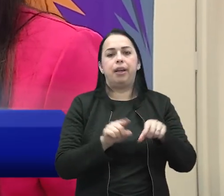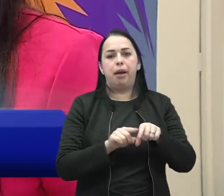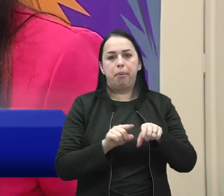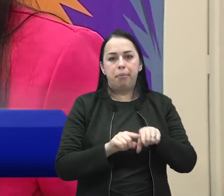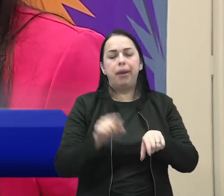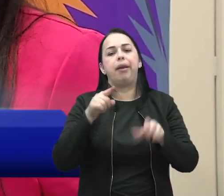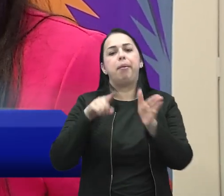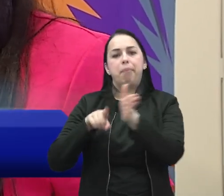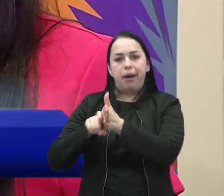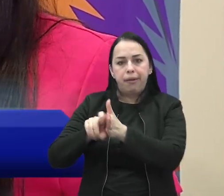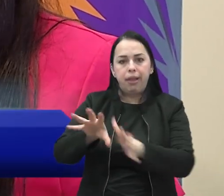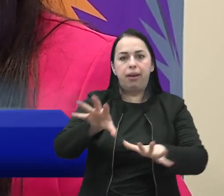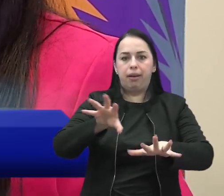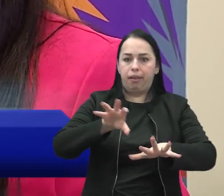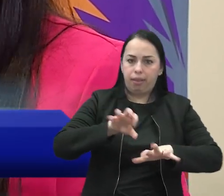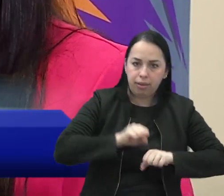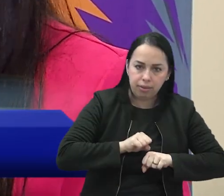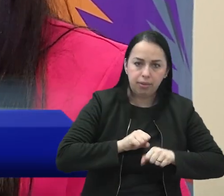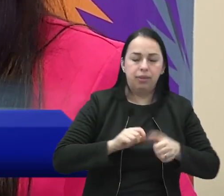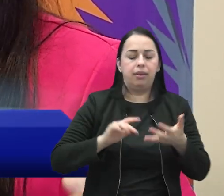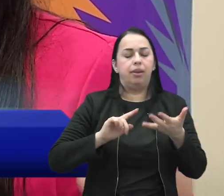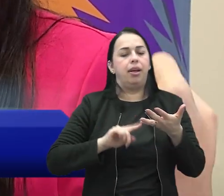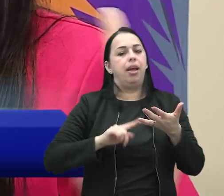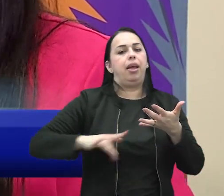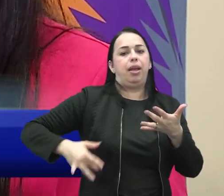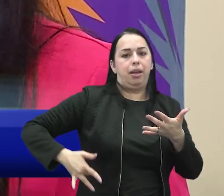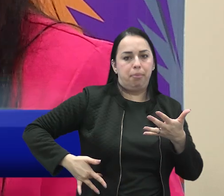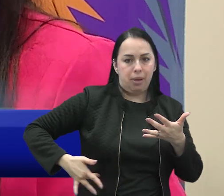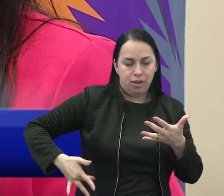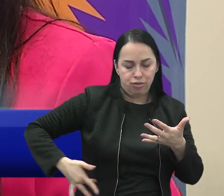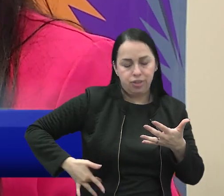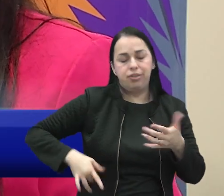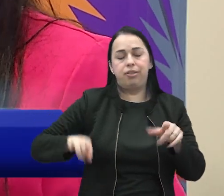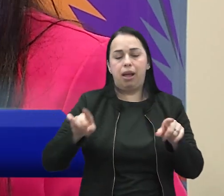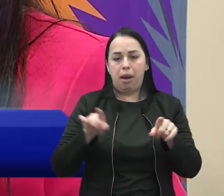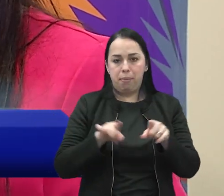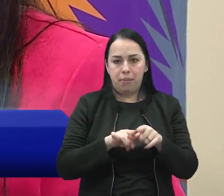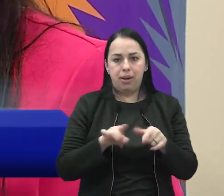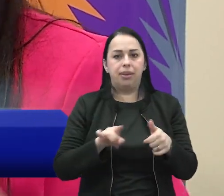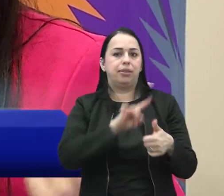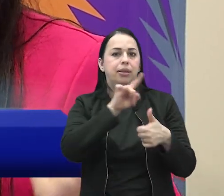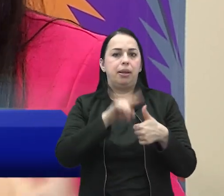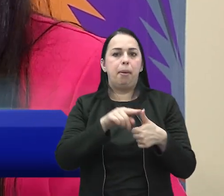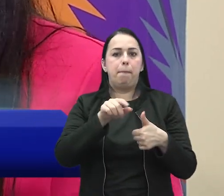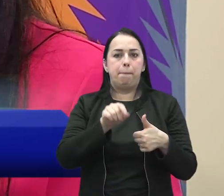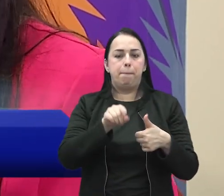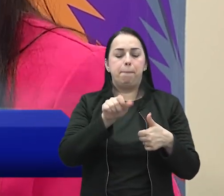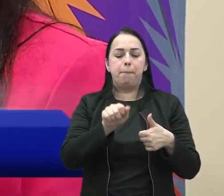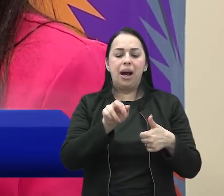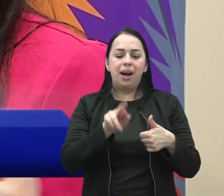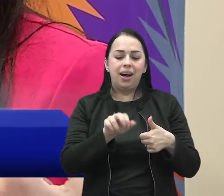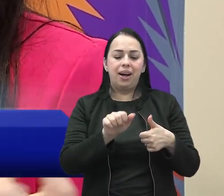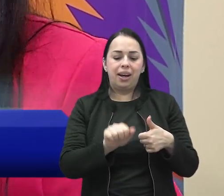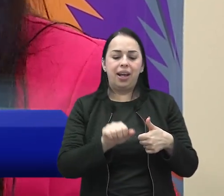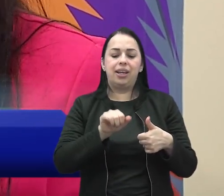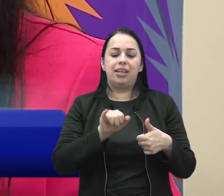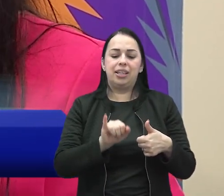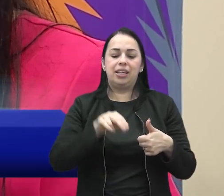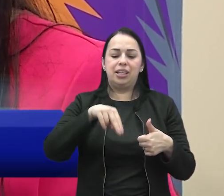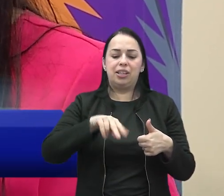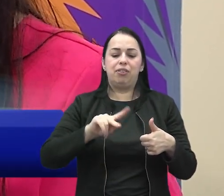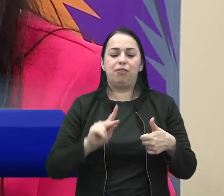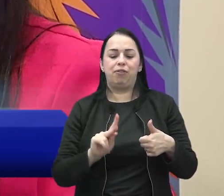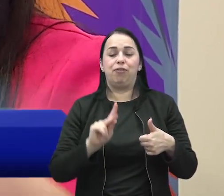contra sinomose, coronavirose, parvovirose, hepatite infecciosa canina também, parainfluenza e alguns